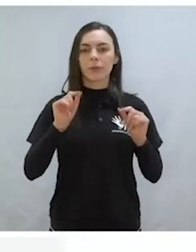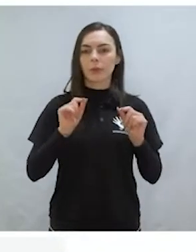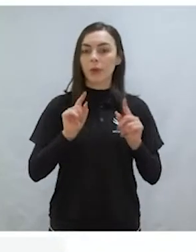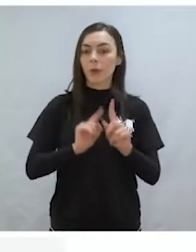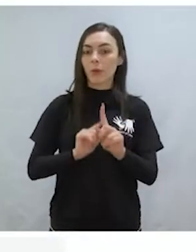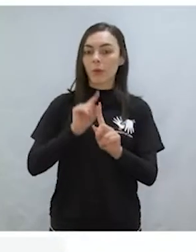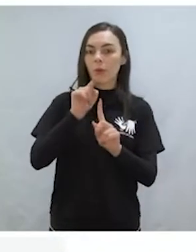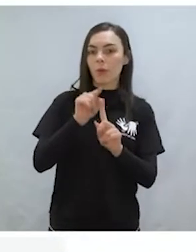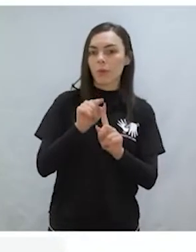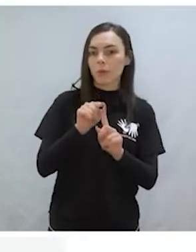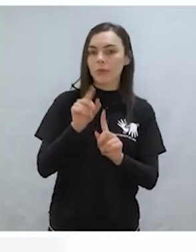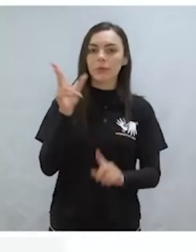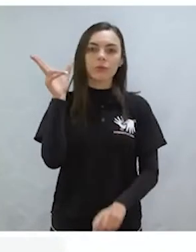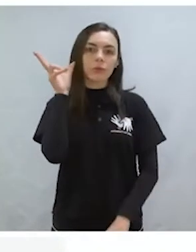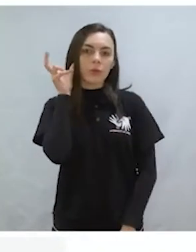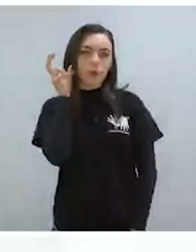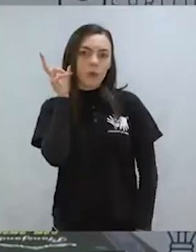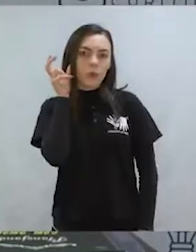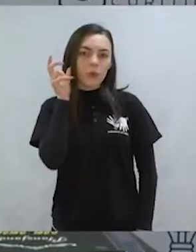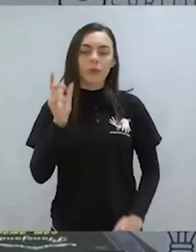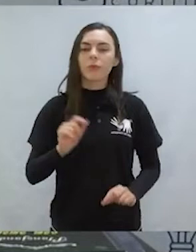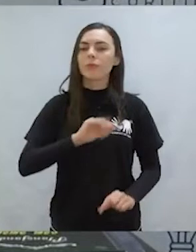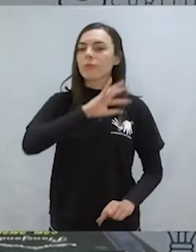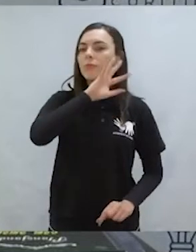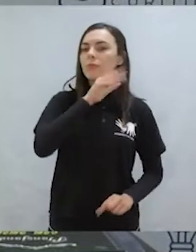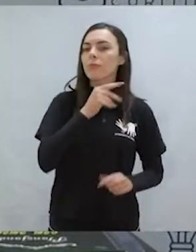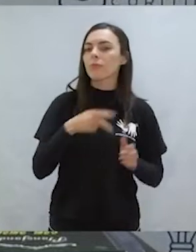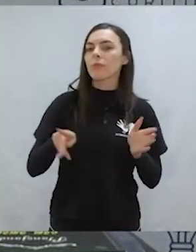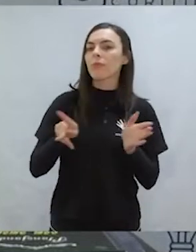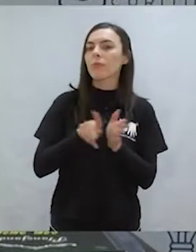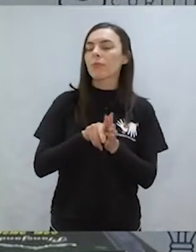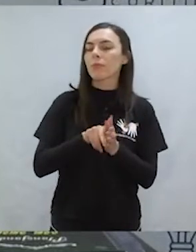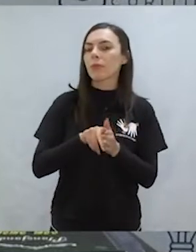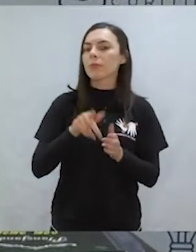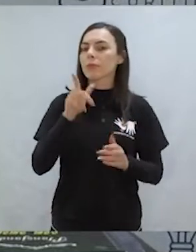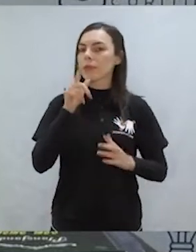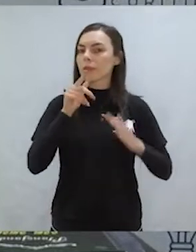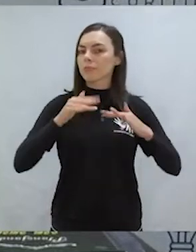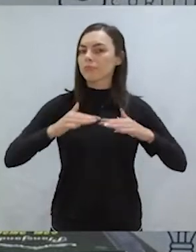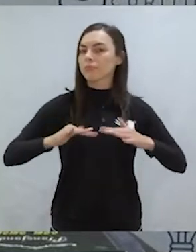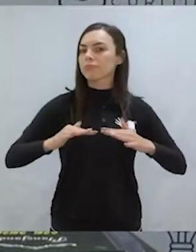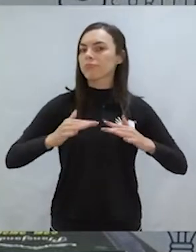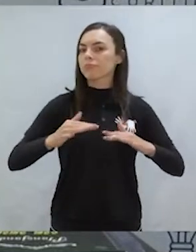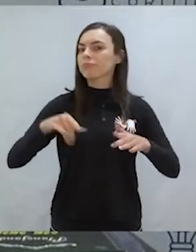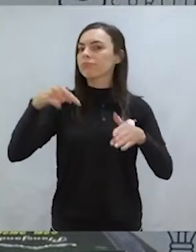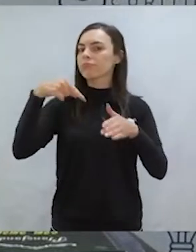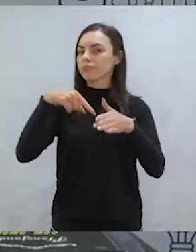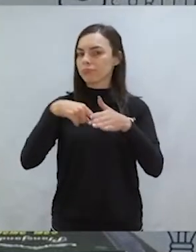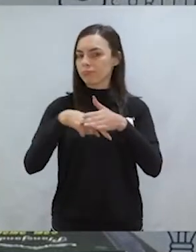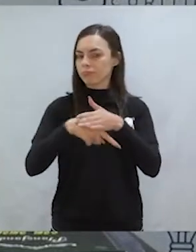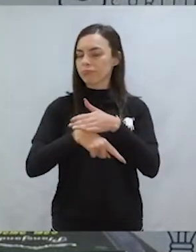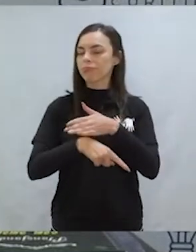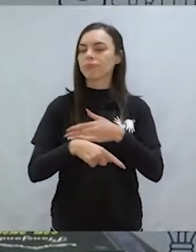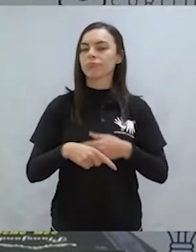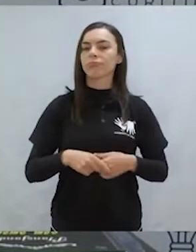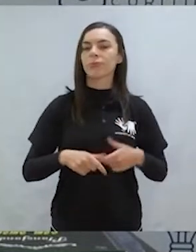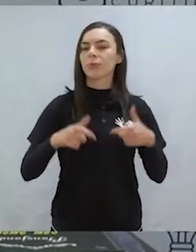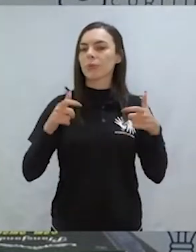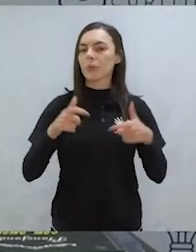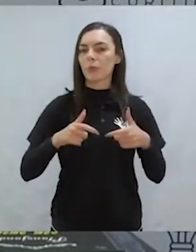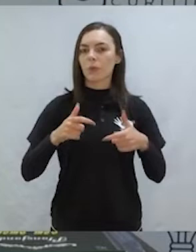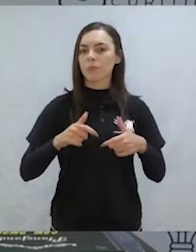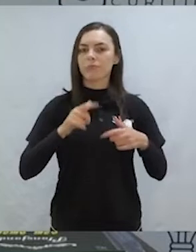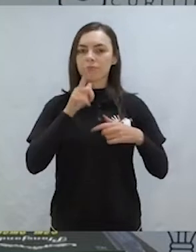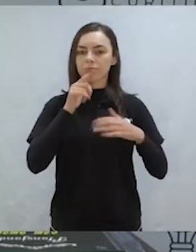vão escutar o som que um animal marinho que vive lá embaixo